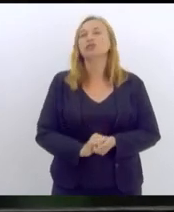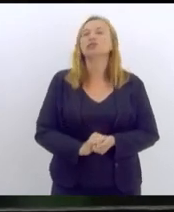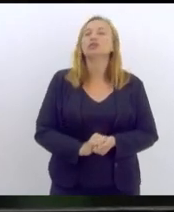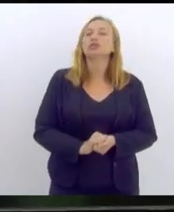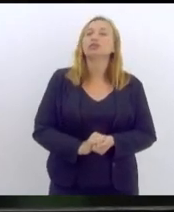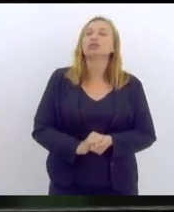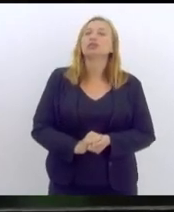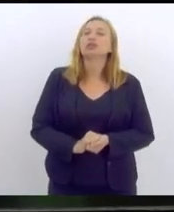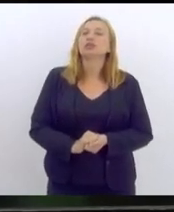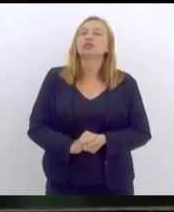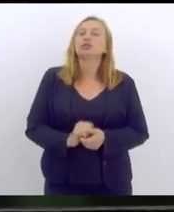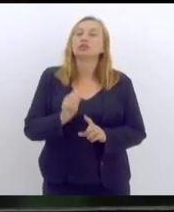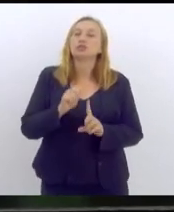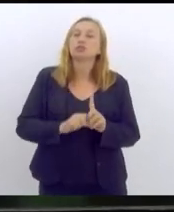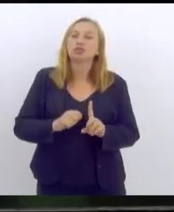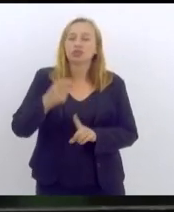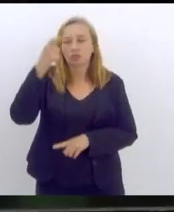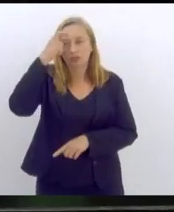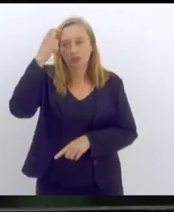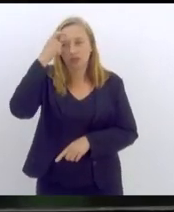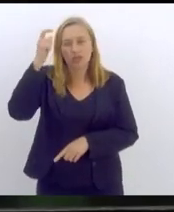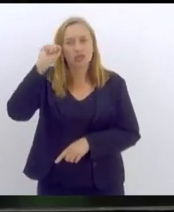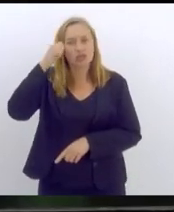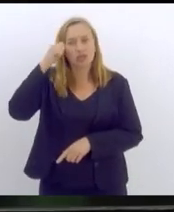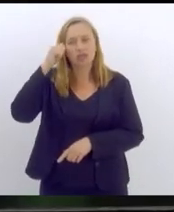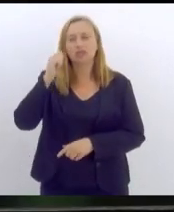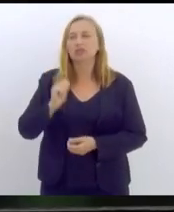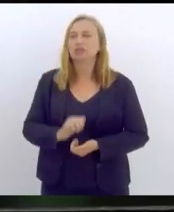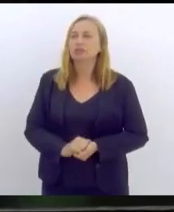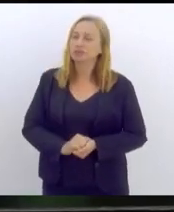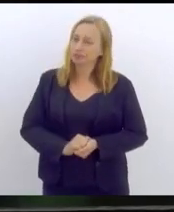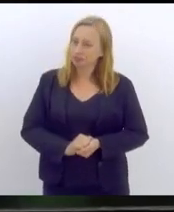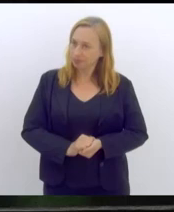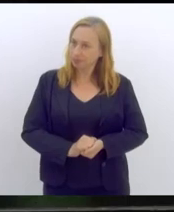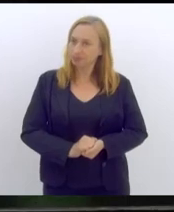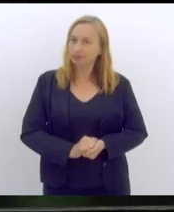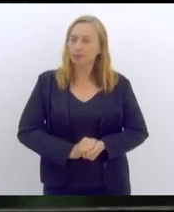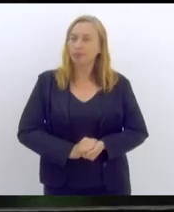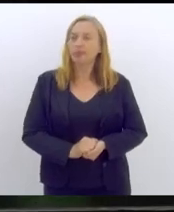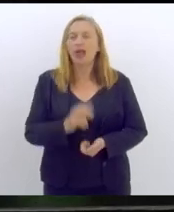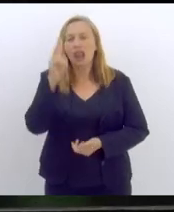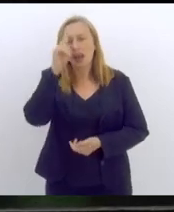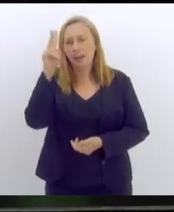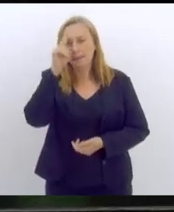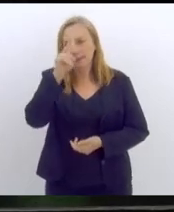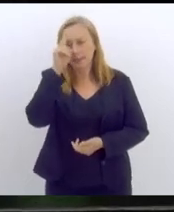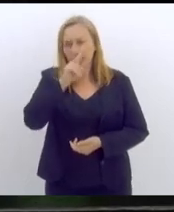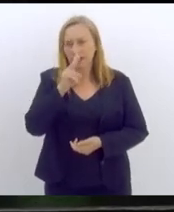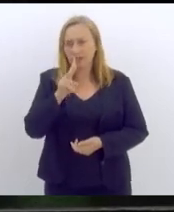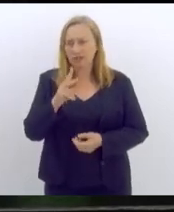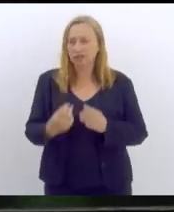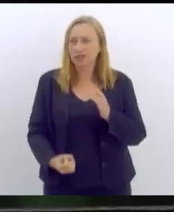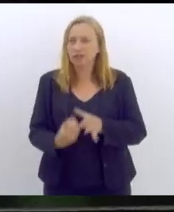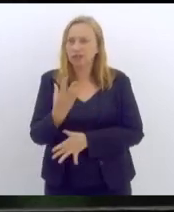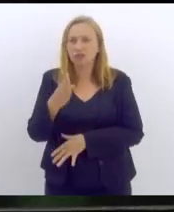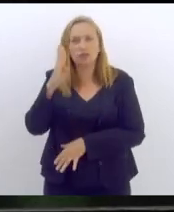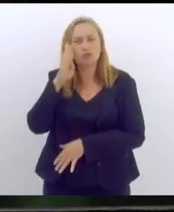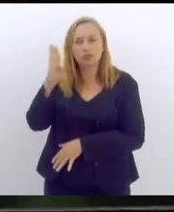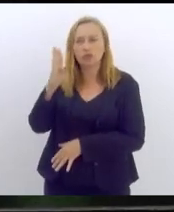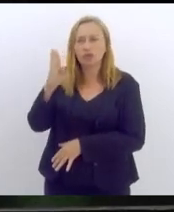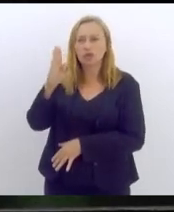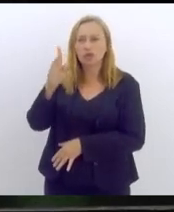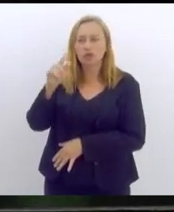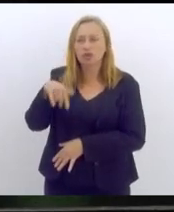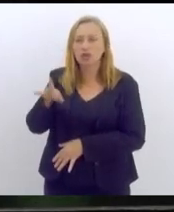Erigido no mês da Consciência Negra, o busto de Maria Conga visa valorar a lembrança da fundadora de um dos principais quilombos